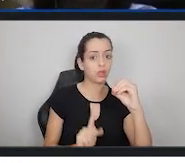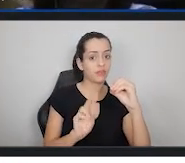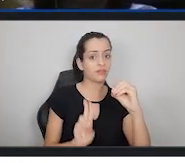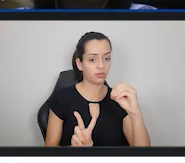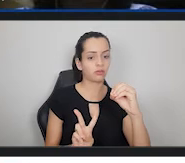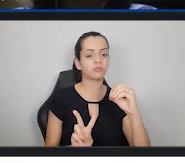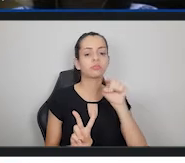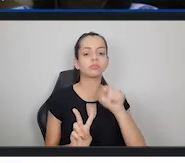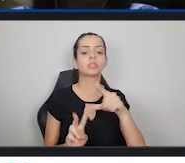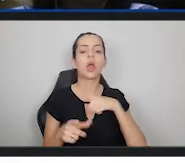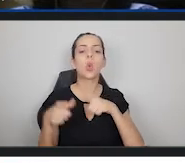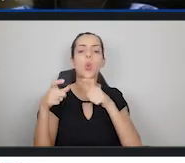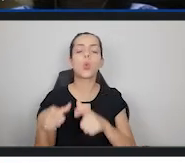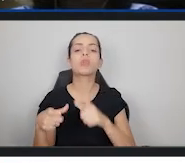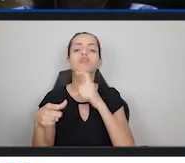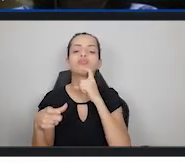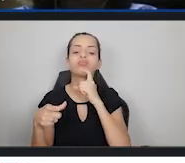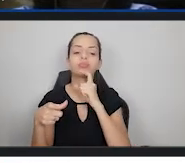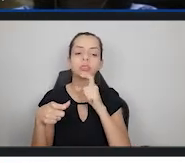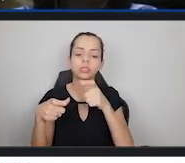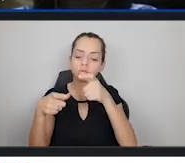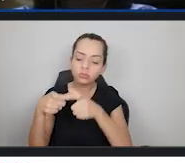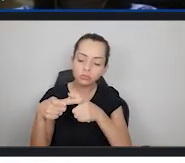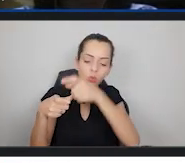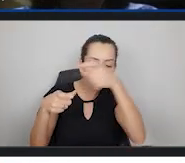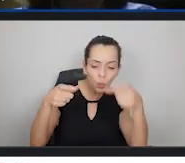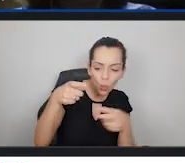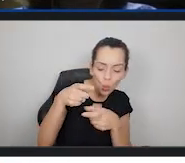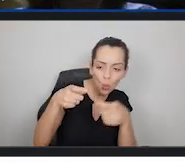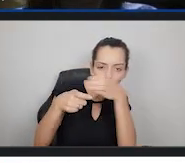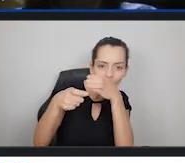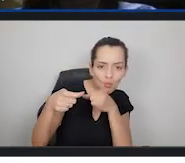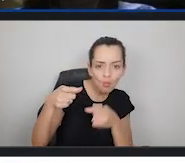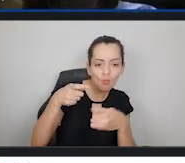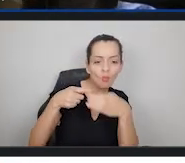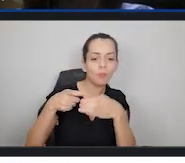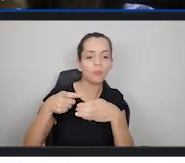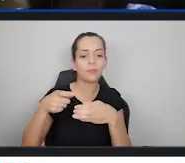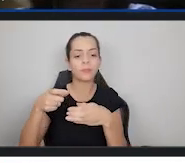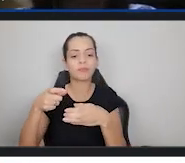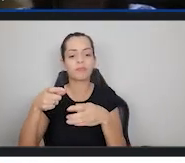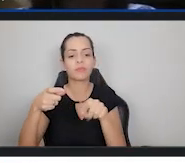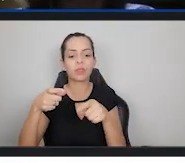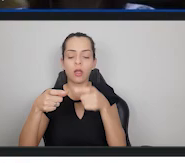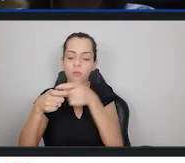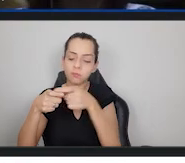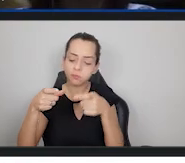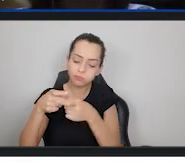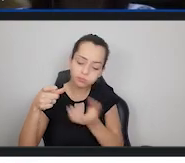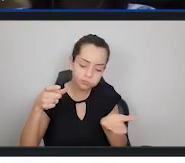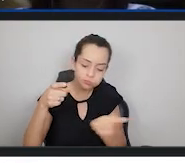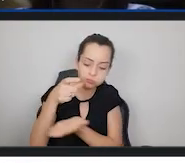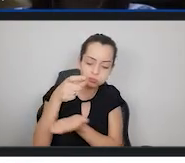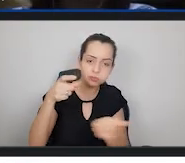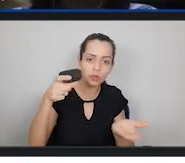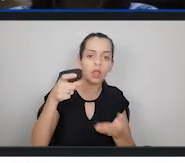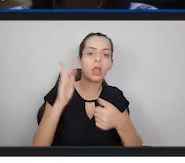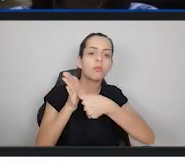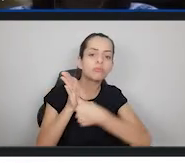é um transformador já de distribuição, reduzindo lá, vamos chamar de 138 para 3,8